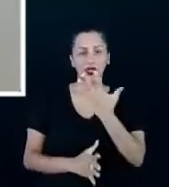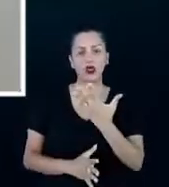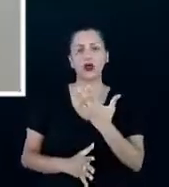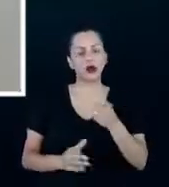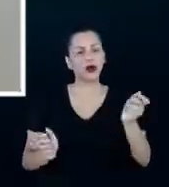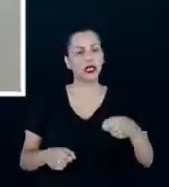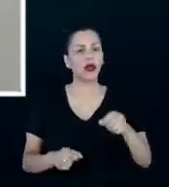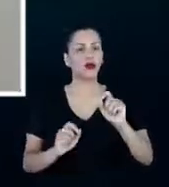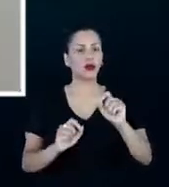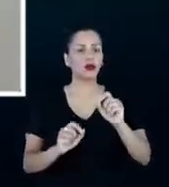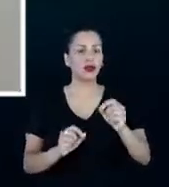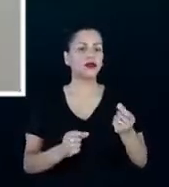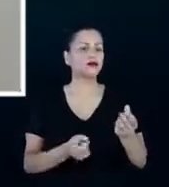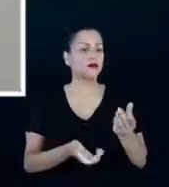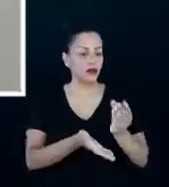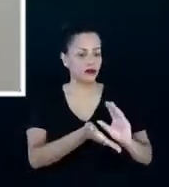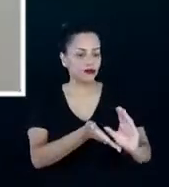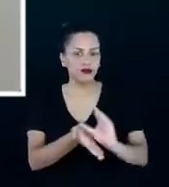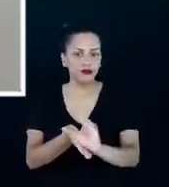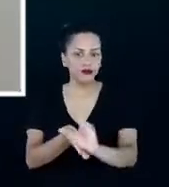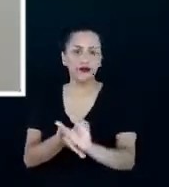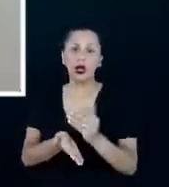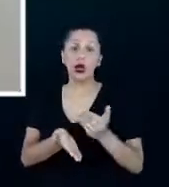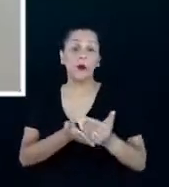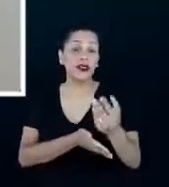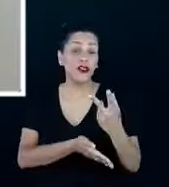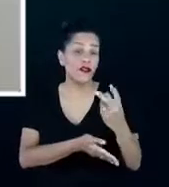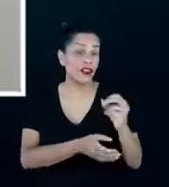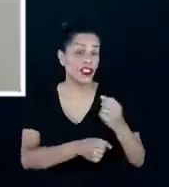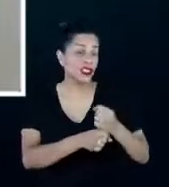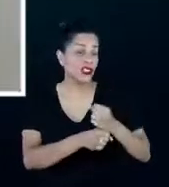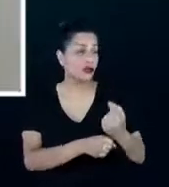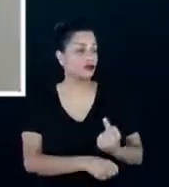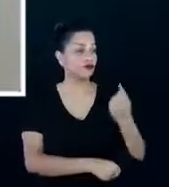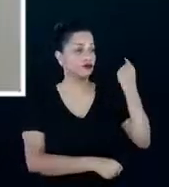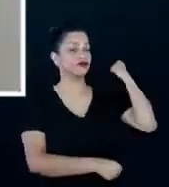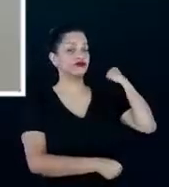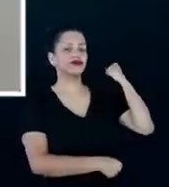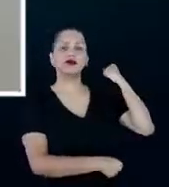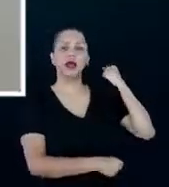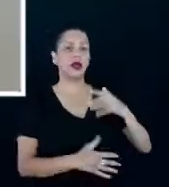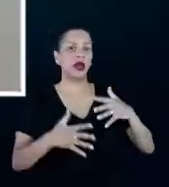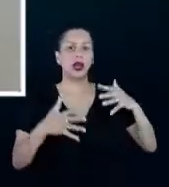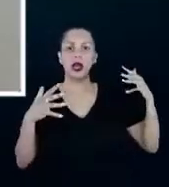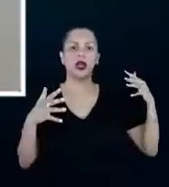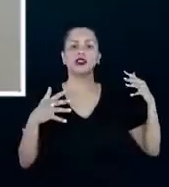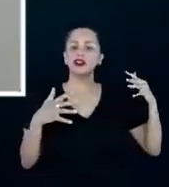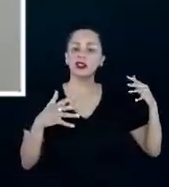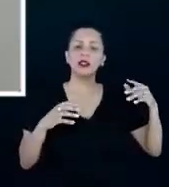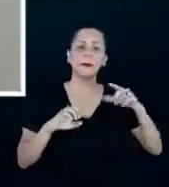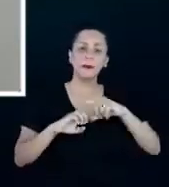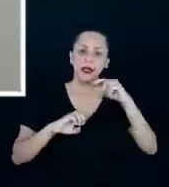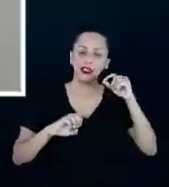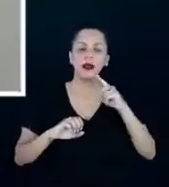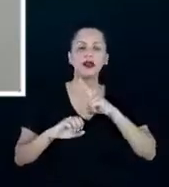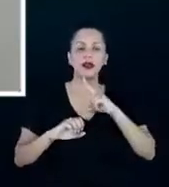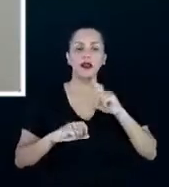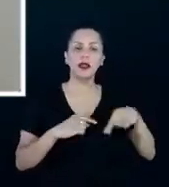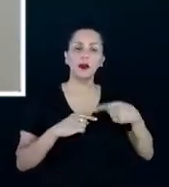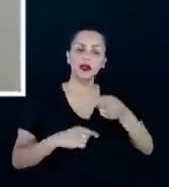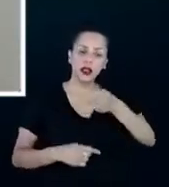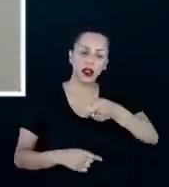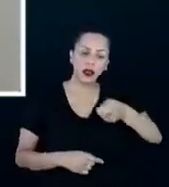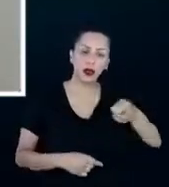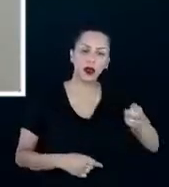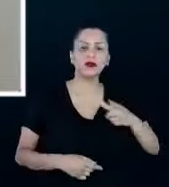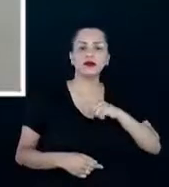dos empreendimentos. Então, a gente começou 20 anos atrás com grandes empreendimentos hidrelétricos, termoelétricas, e aí os próprios leilões foram possibilitando, né, a entrada